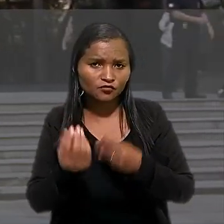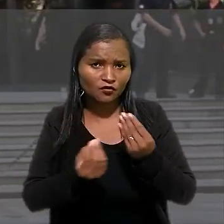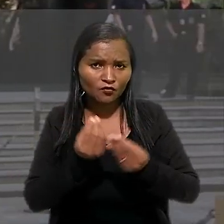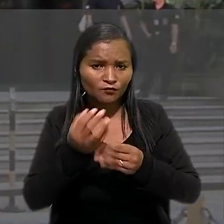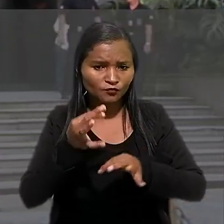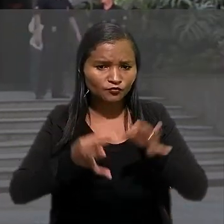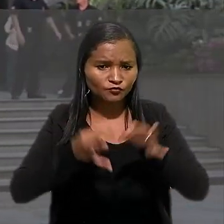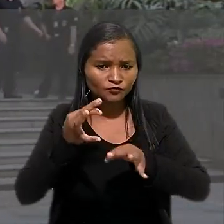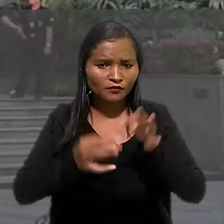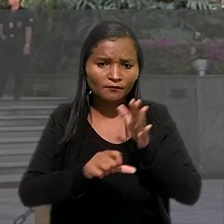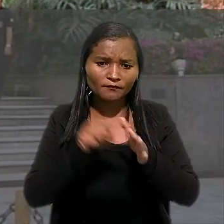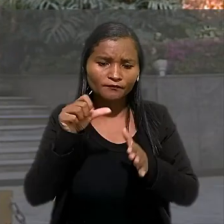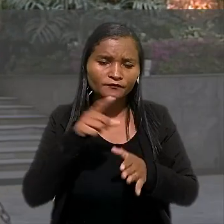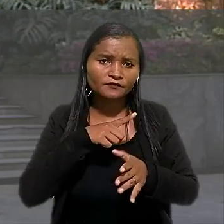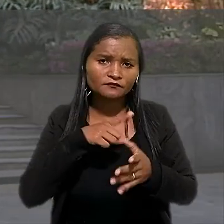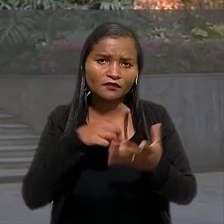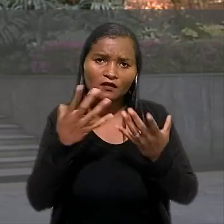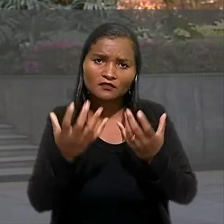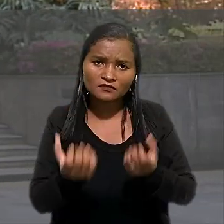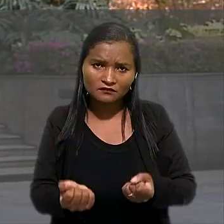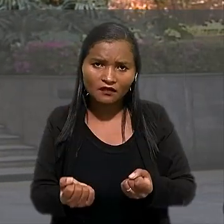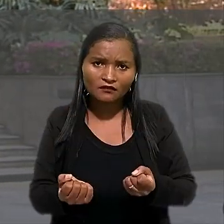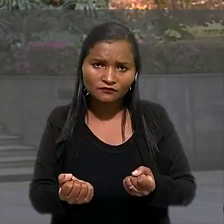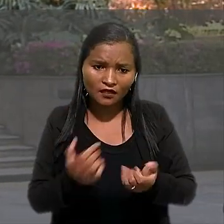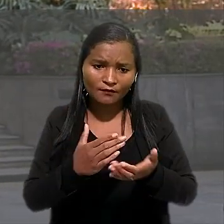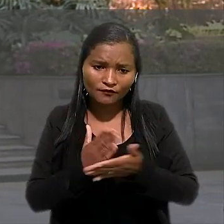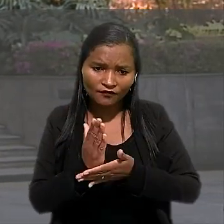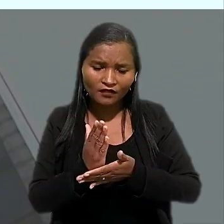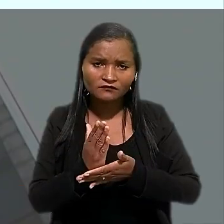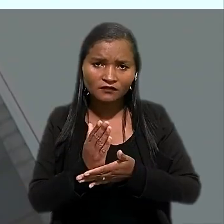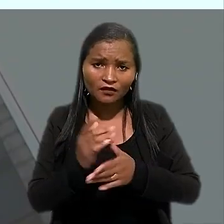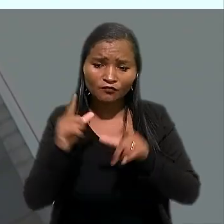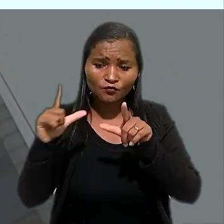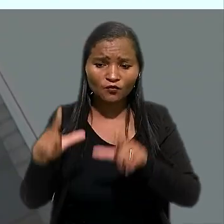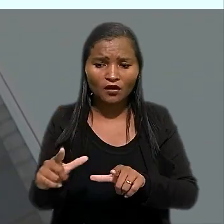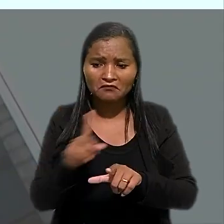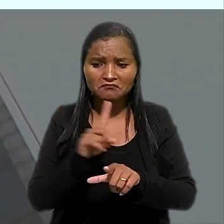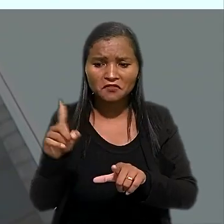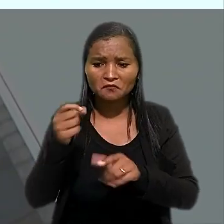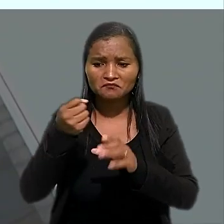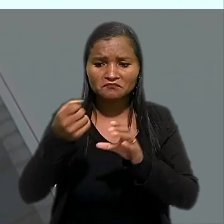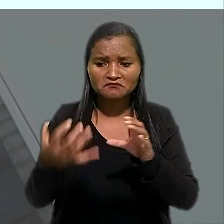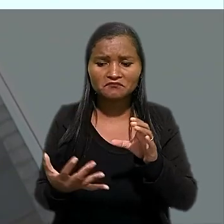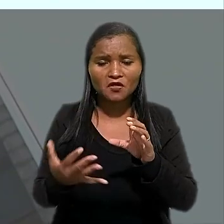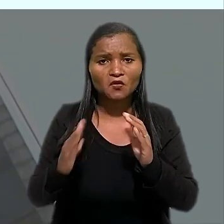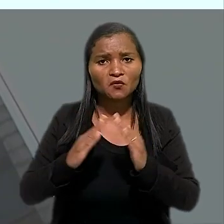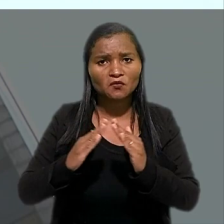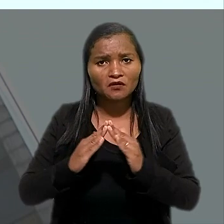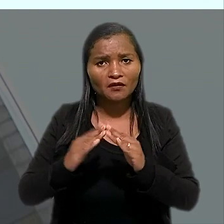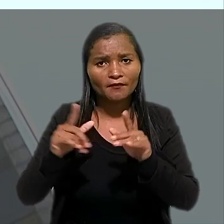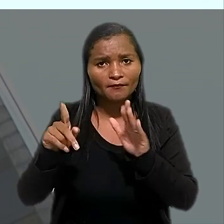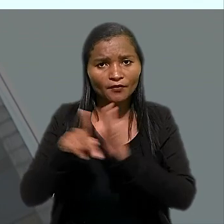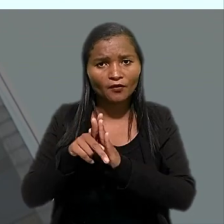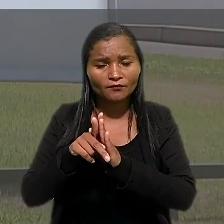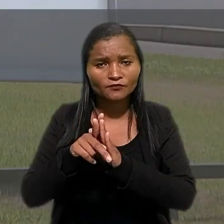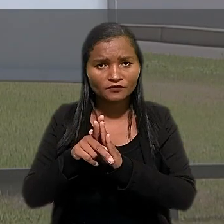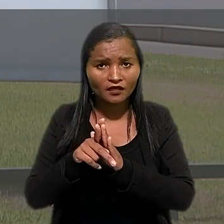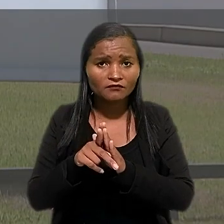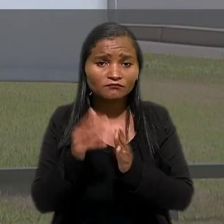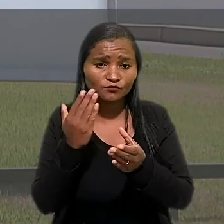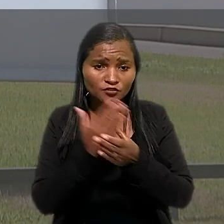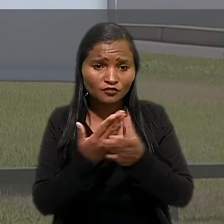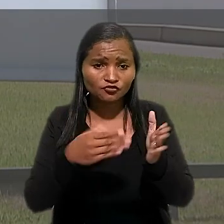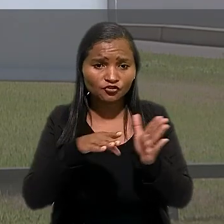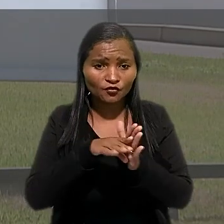havia cabimento o juízo de primeiro grau ter aceitado como válida a citação em local que não se caracteriza como domicílio. O